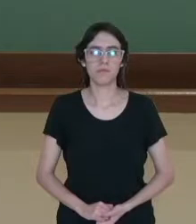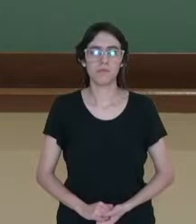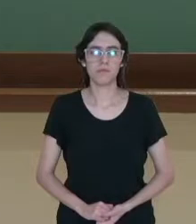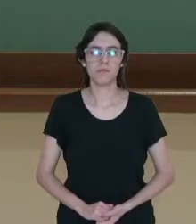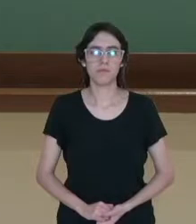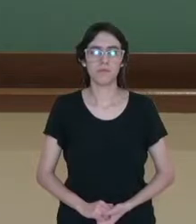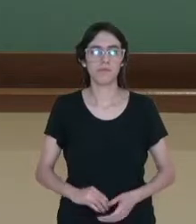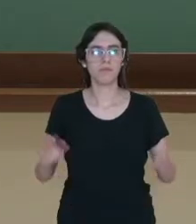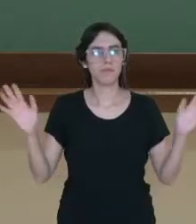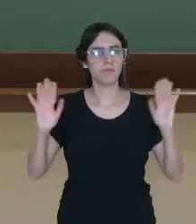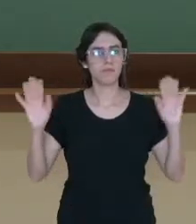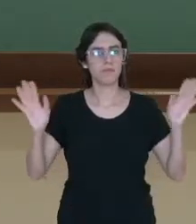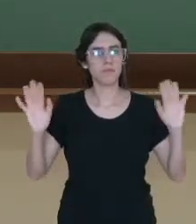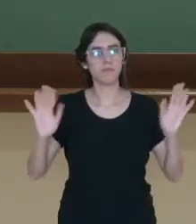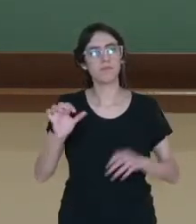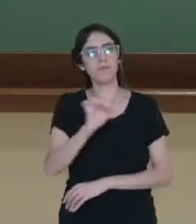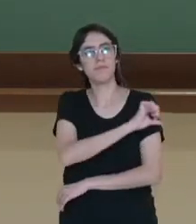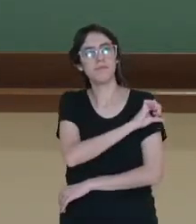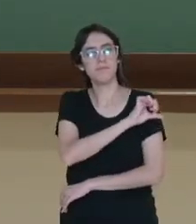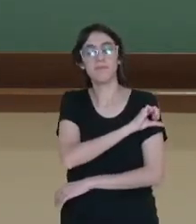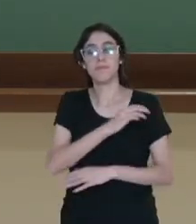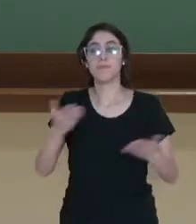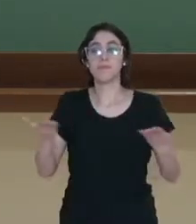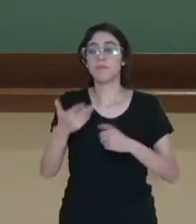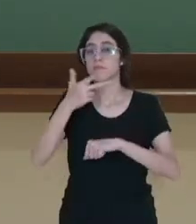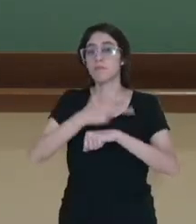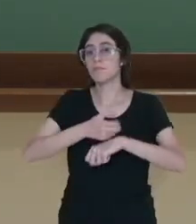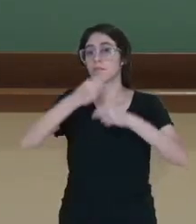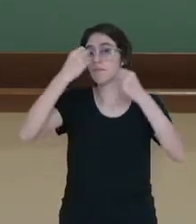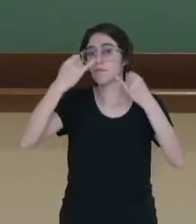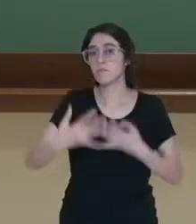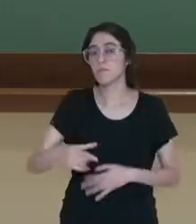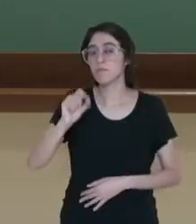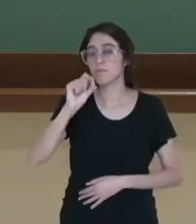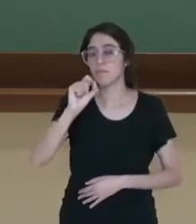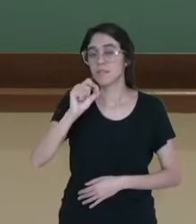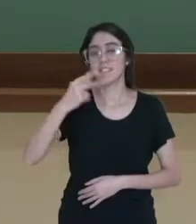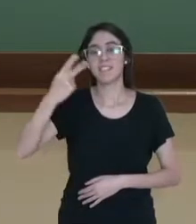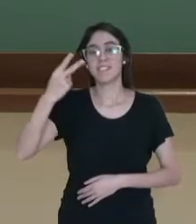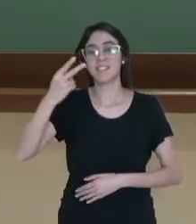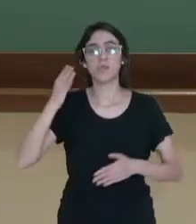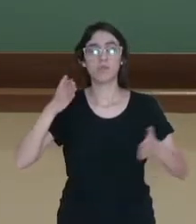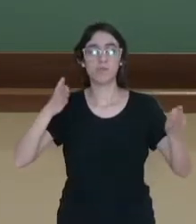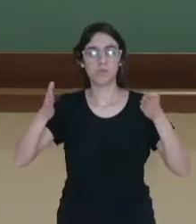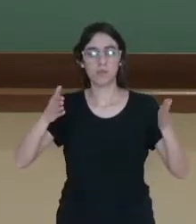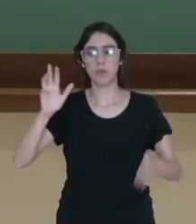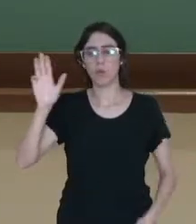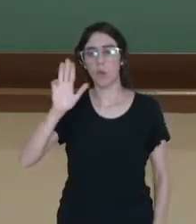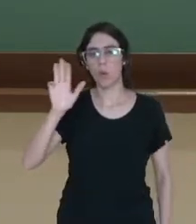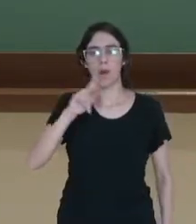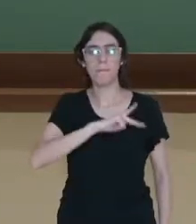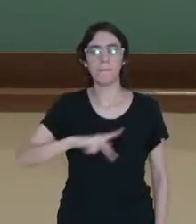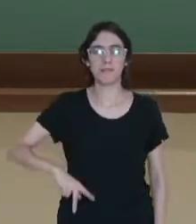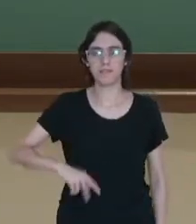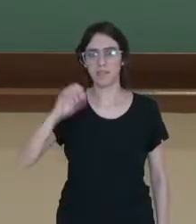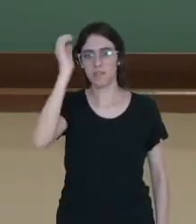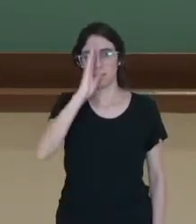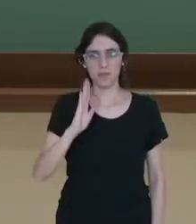Olá, estudantes do nono ano! Neste vídeo vamos falar sobre o segundo governo de Lula como presidente do